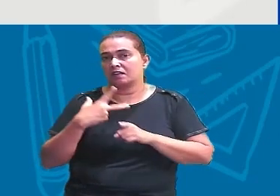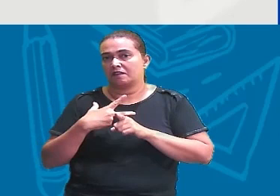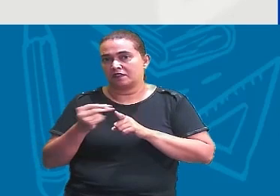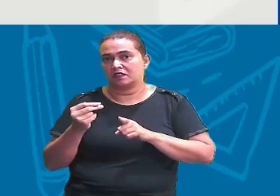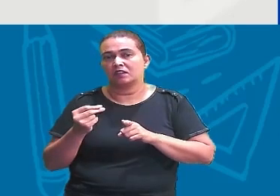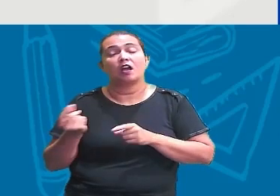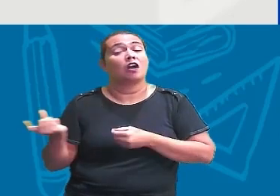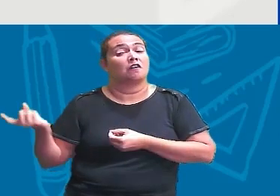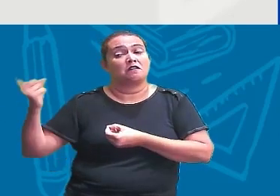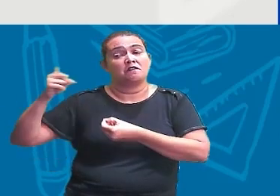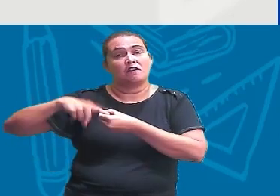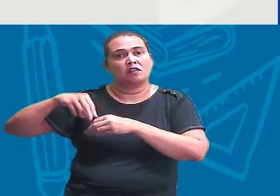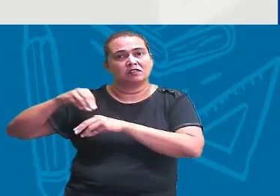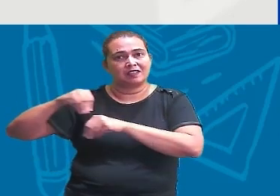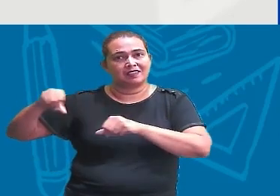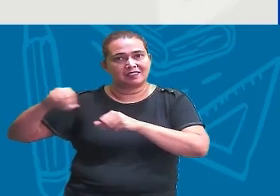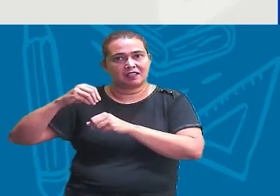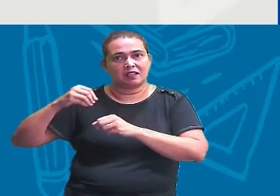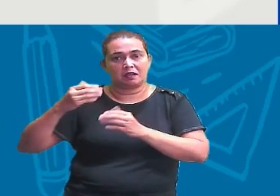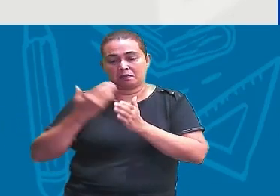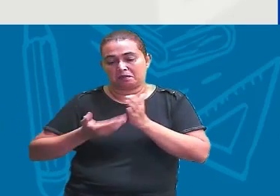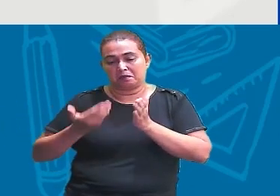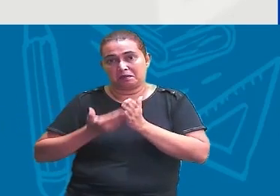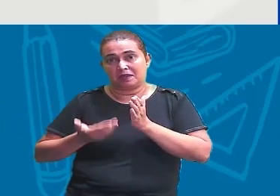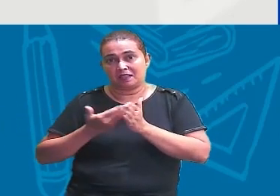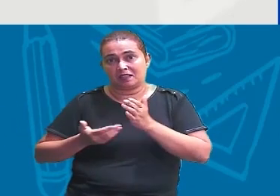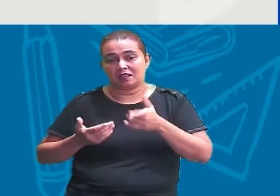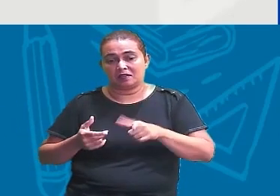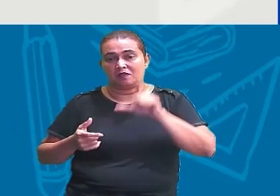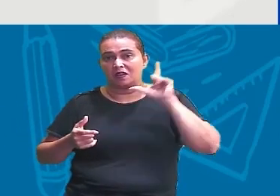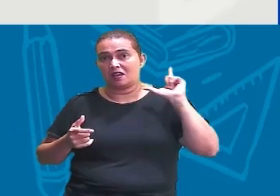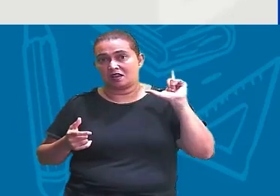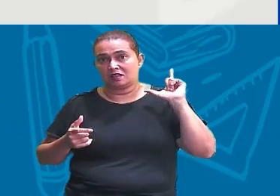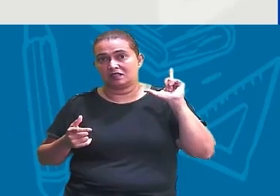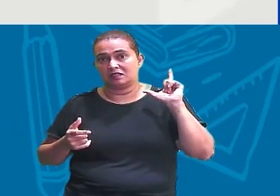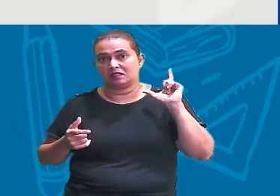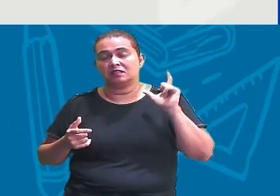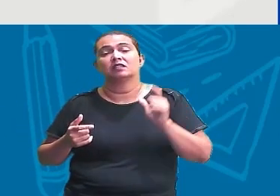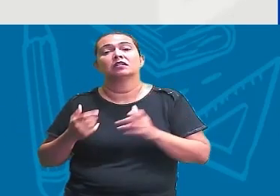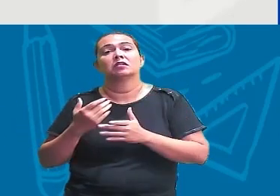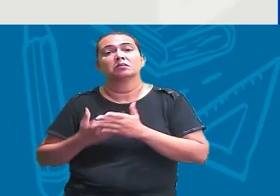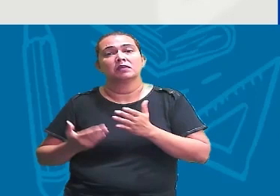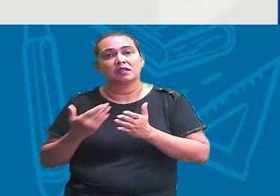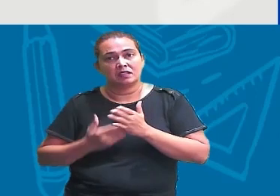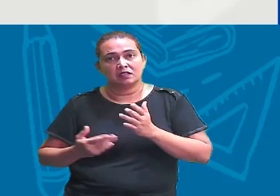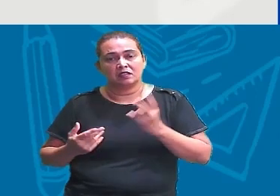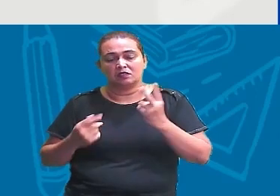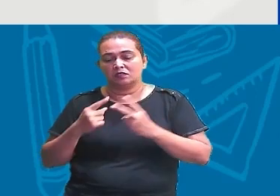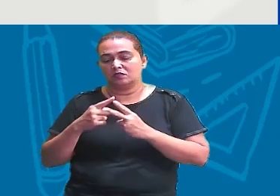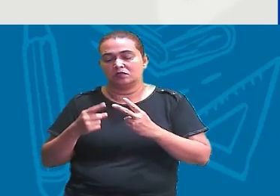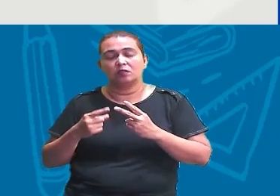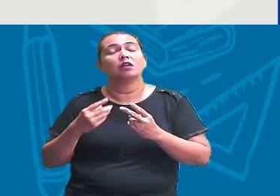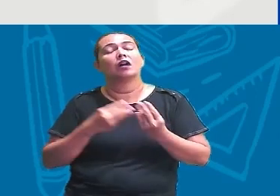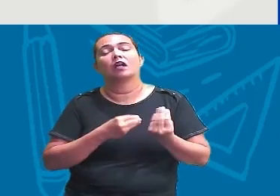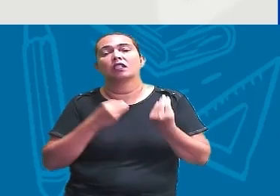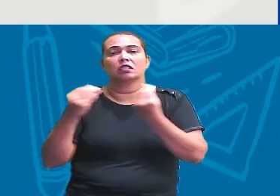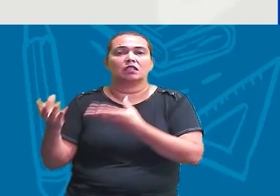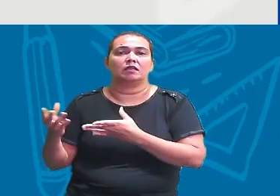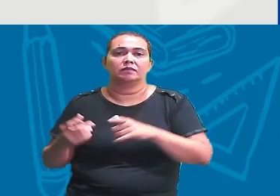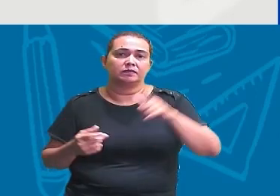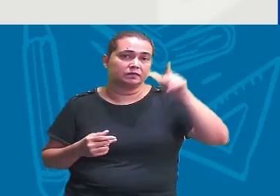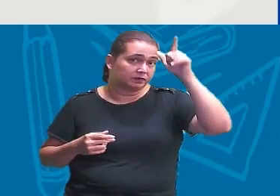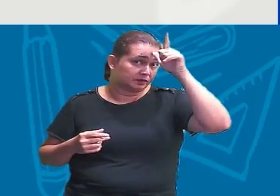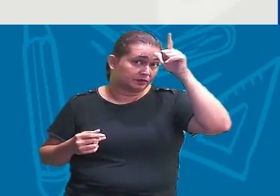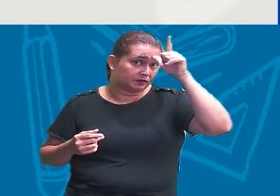os territórios que perdeu na Guerra Franco-Prussiana, né? A Alsácia e a Lorena. E a Alemanha teve que pagar